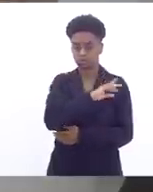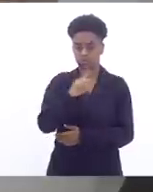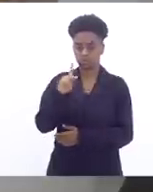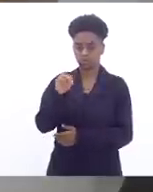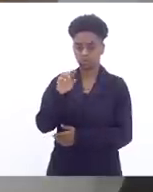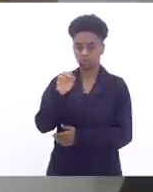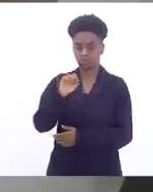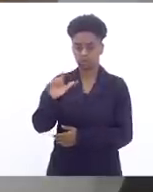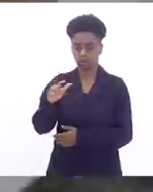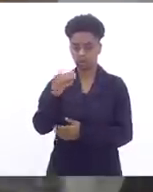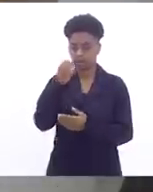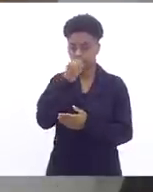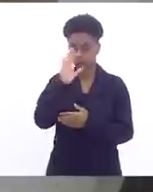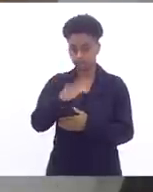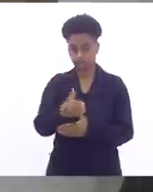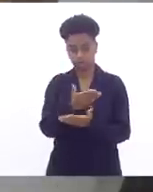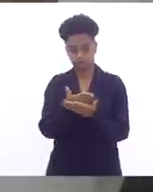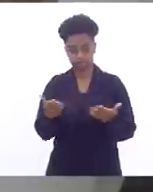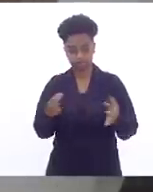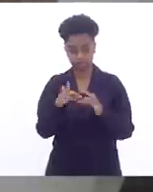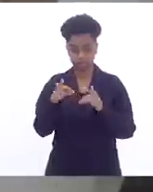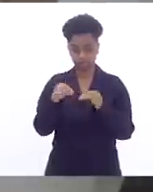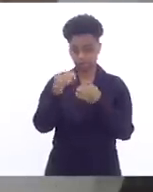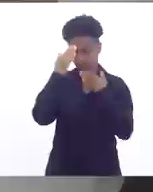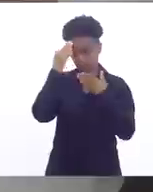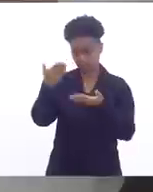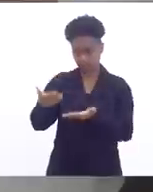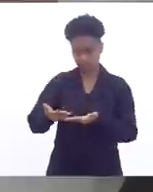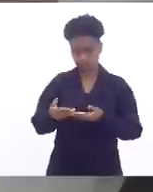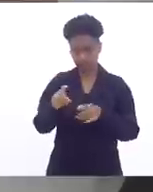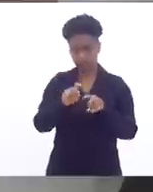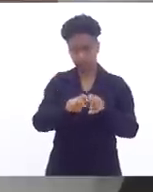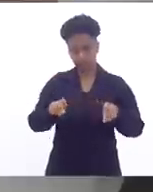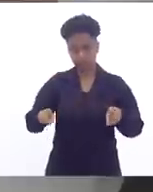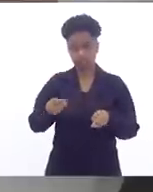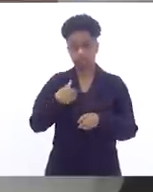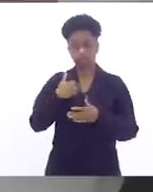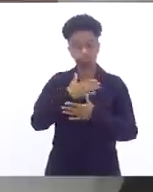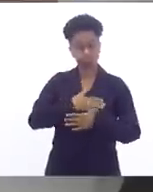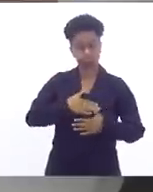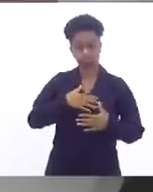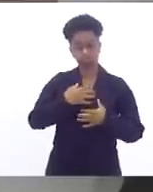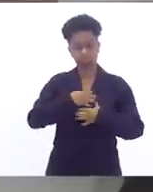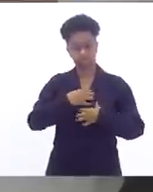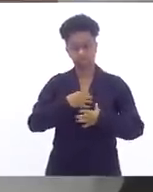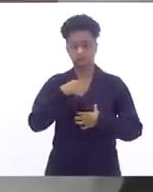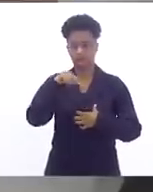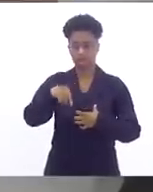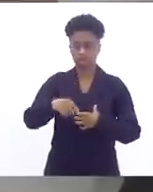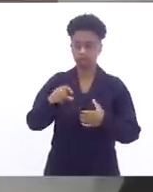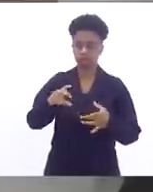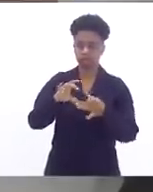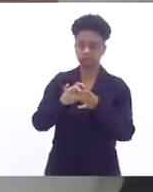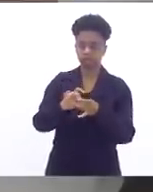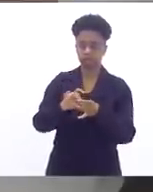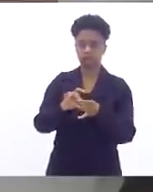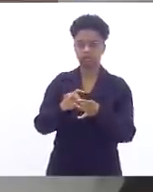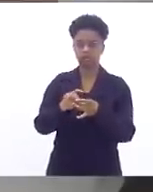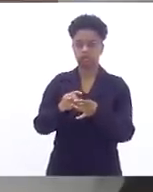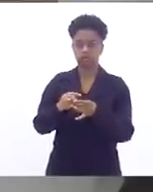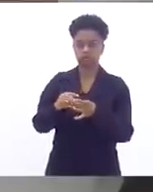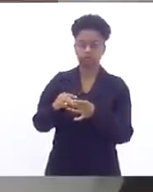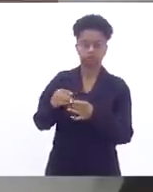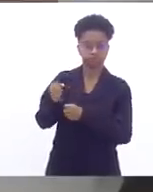a todos boa tarde Presidente muito obrigado pelo convite participar da mesa para mim uma grande honra está aqui ao lado do decano Marcelo Dino